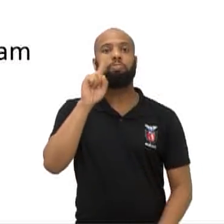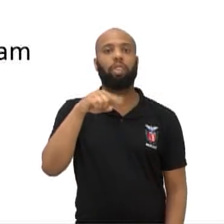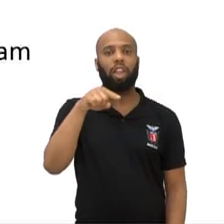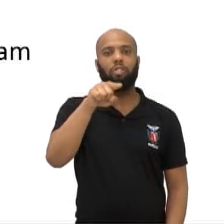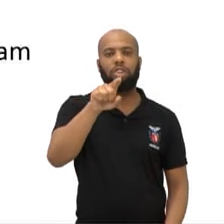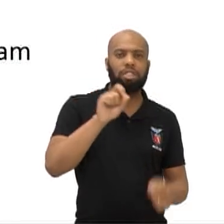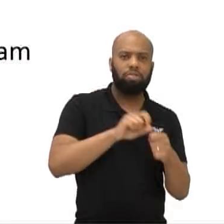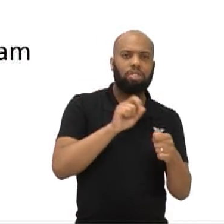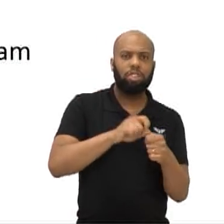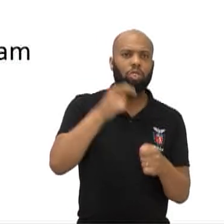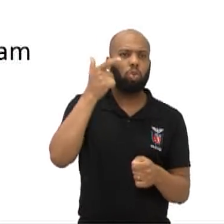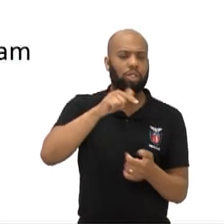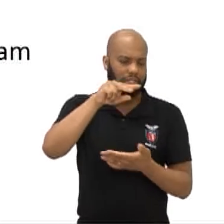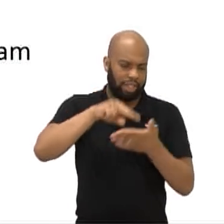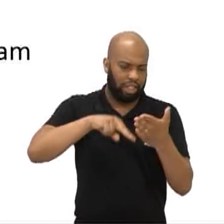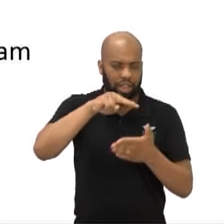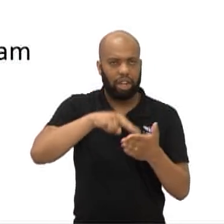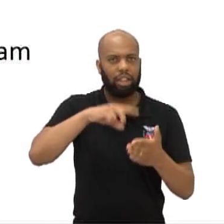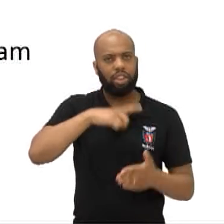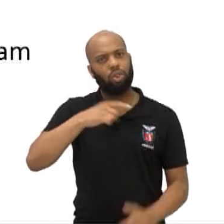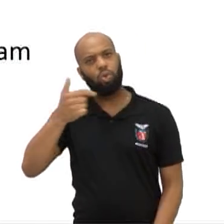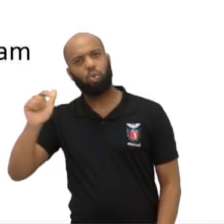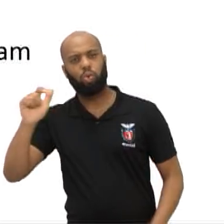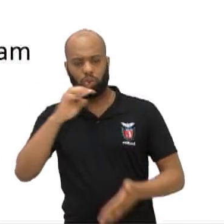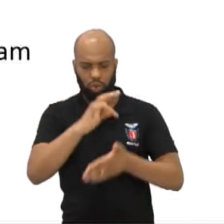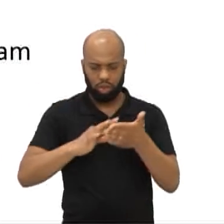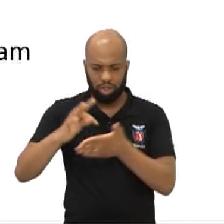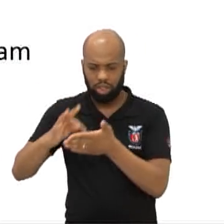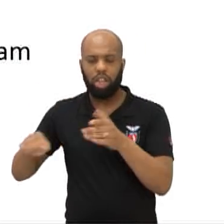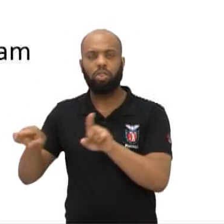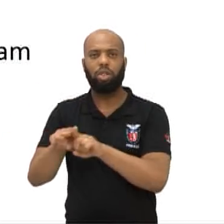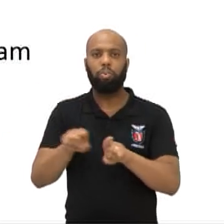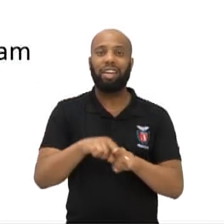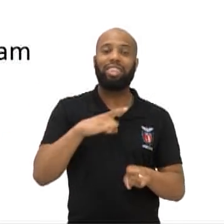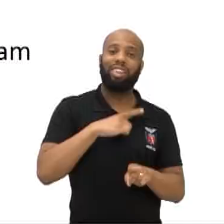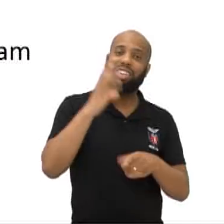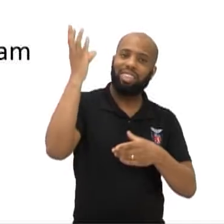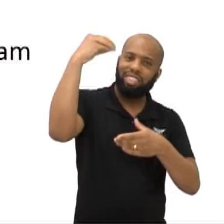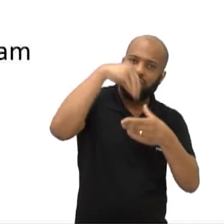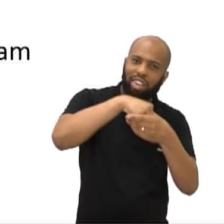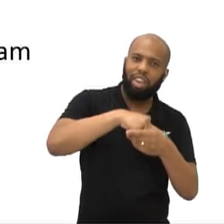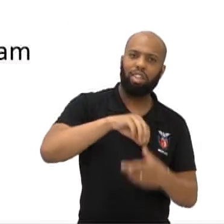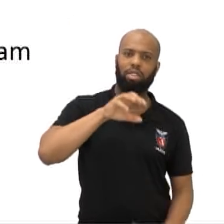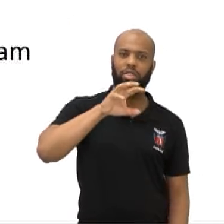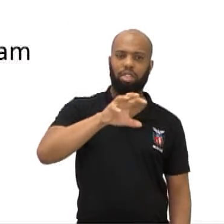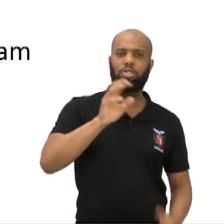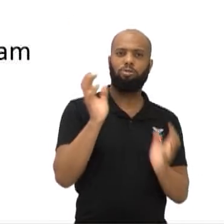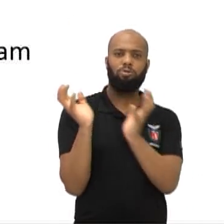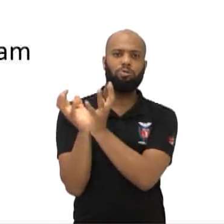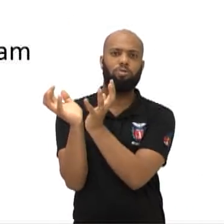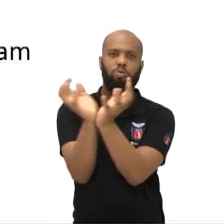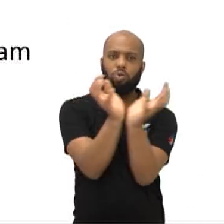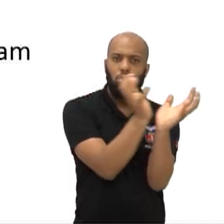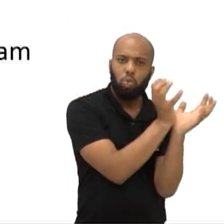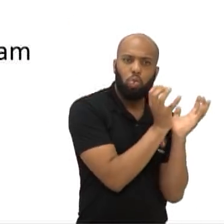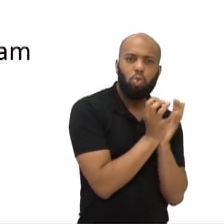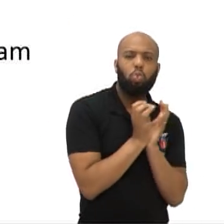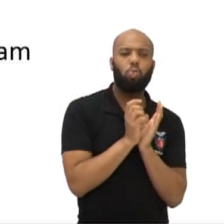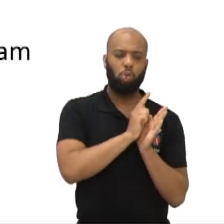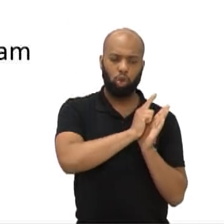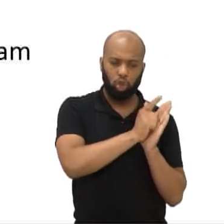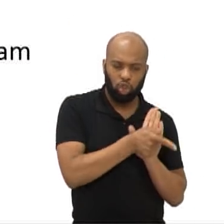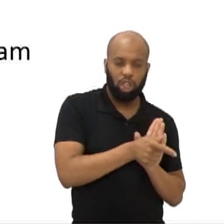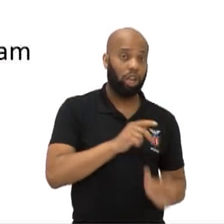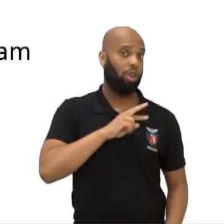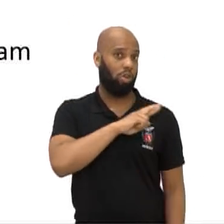em fazer a leitura de mais textos que estão nessa categoria, nessa denominação de gênero discursivo literário